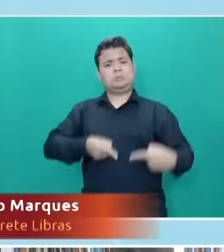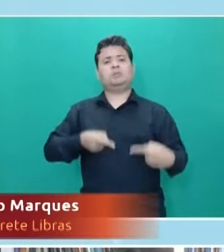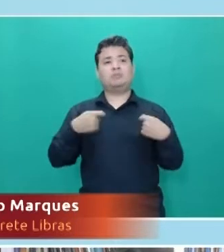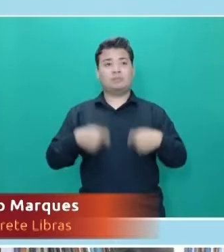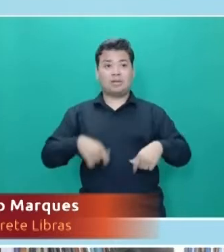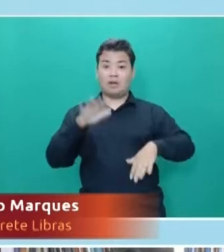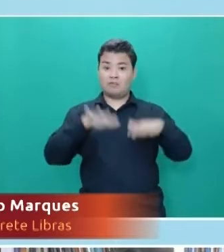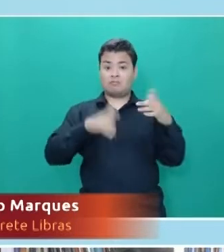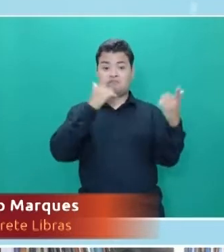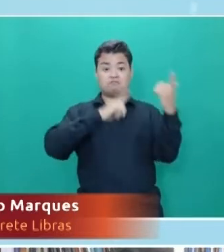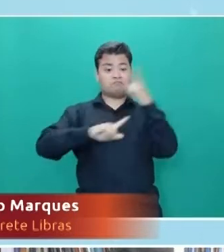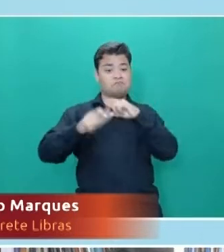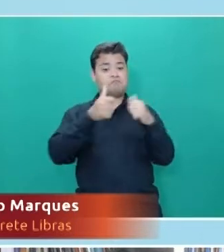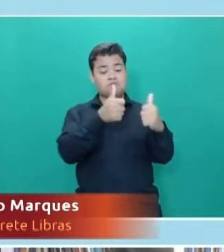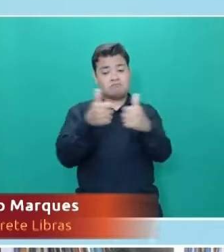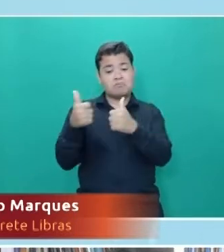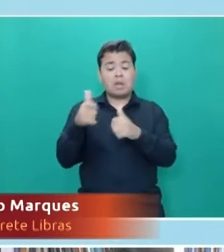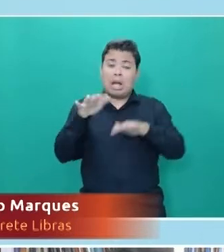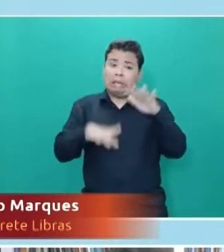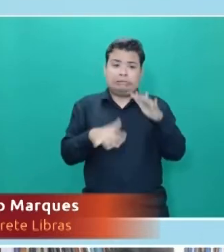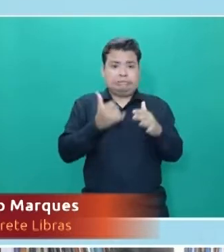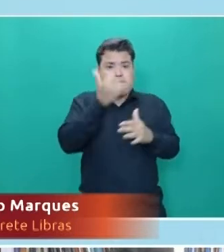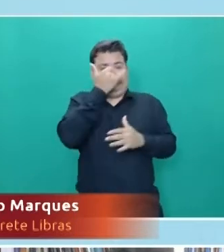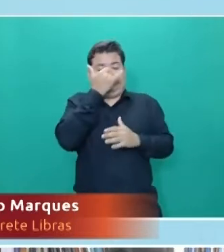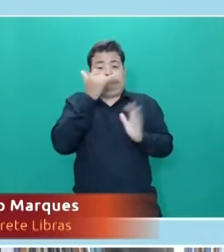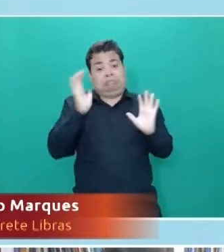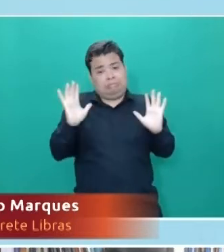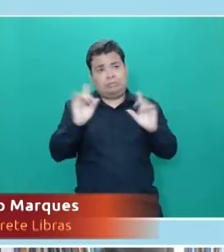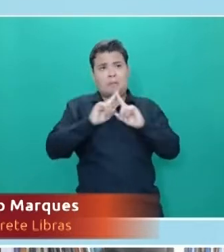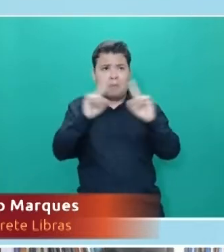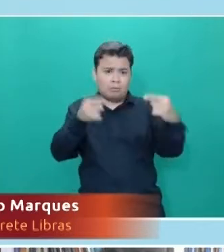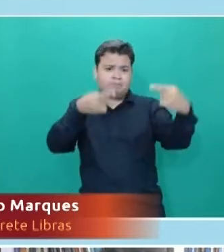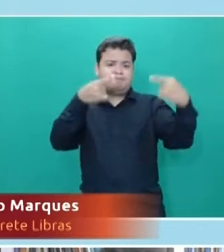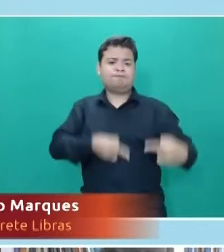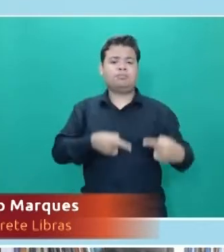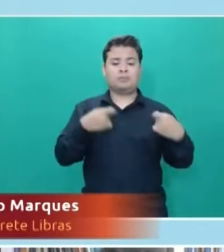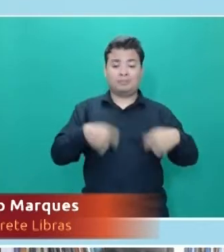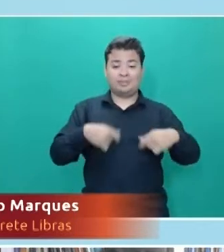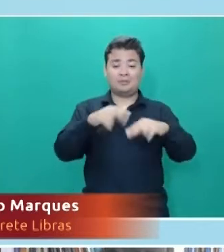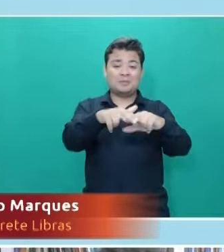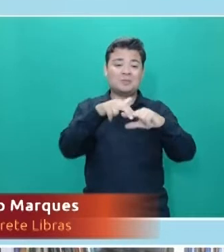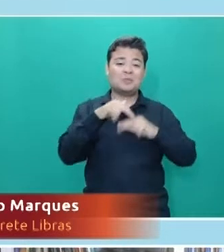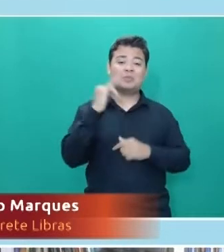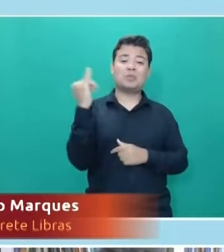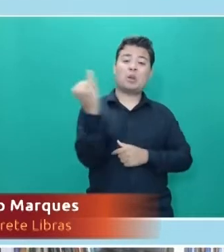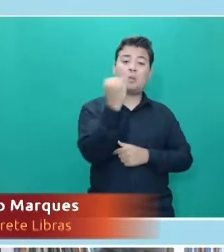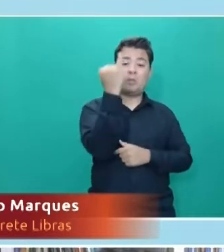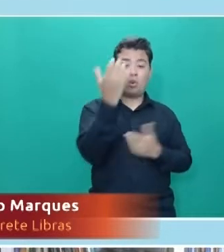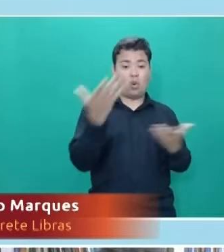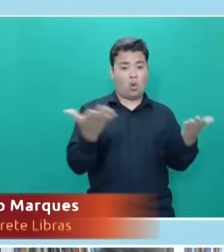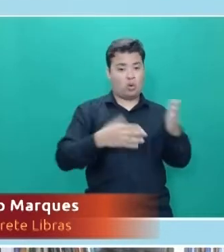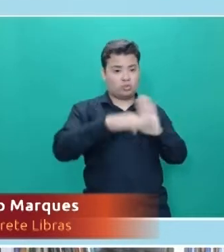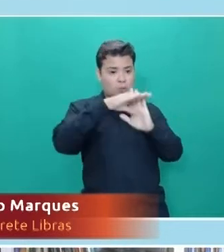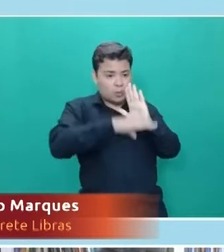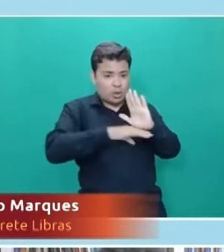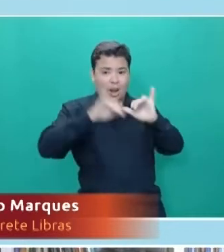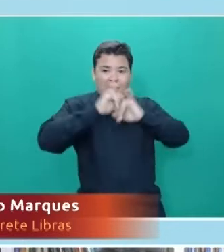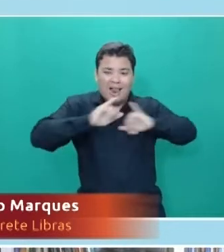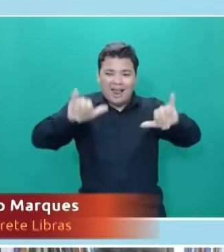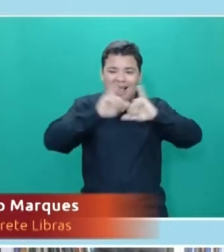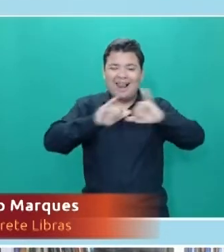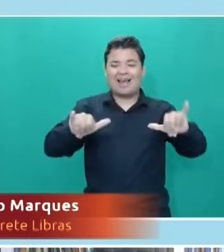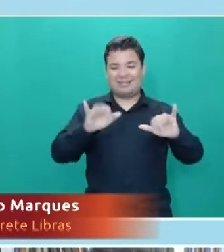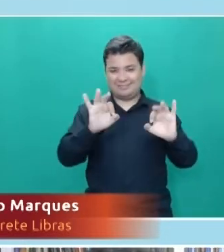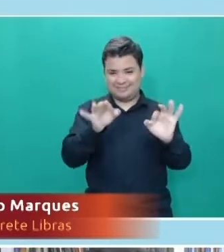as decisões tomadas, muitas vezes não, mas precisam ser enfrentados. Por isso que é tão necessário esse programa de hoje. E a gente precisa